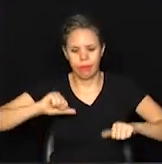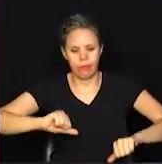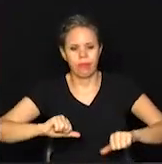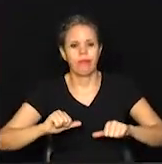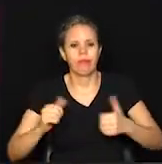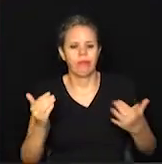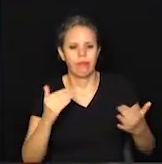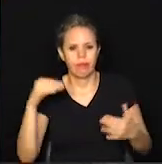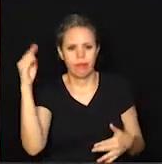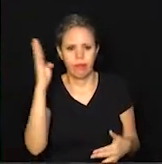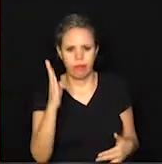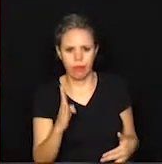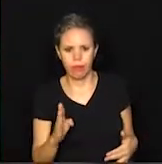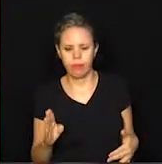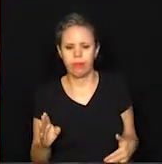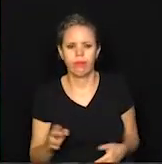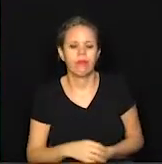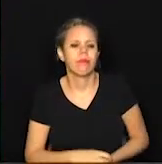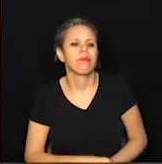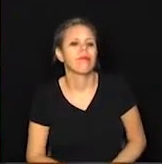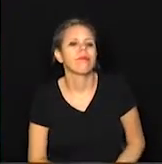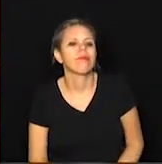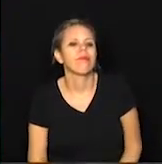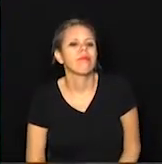com relação ao